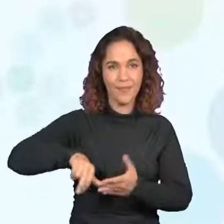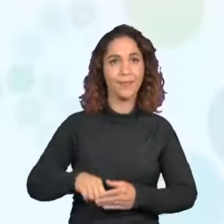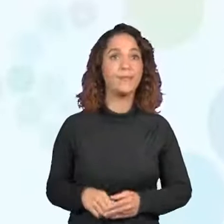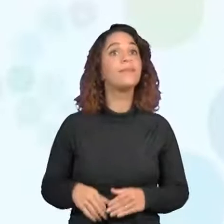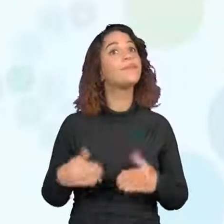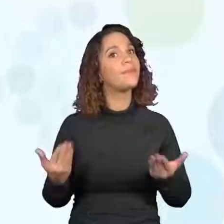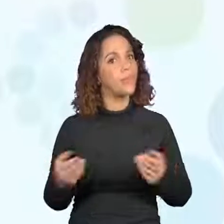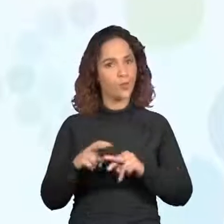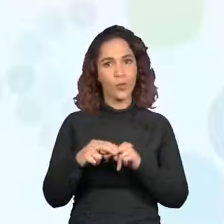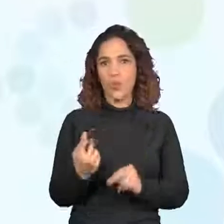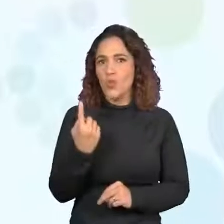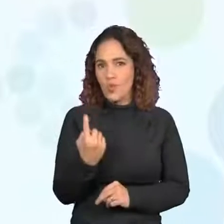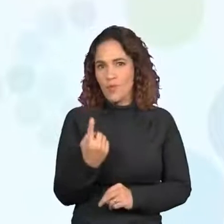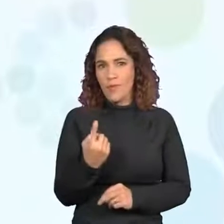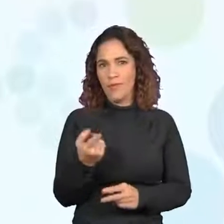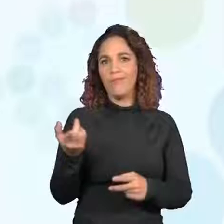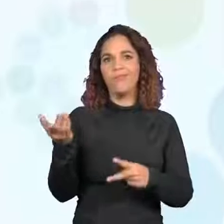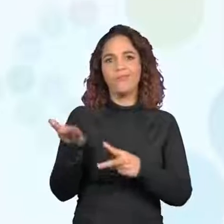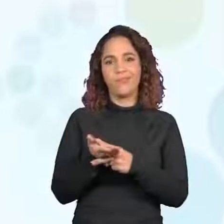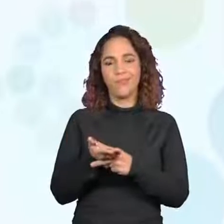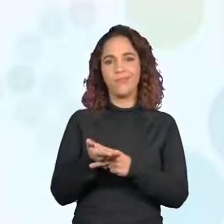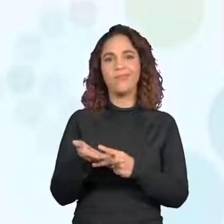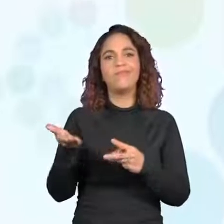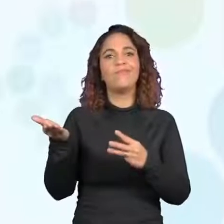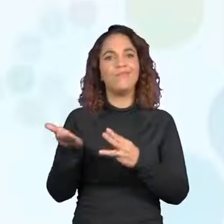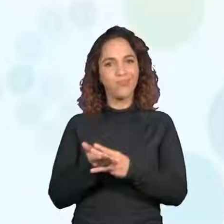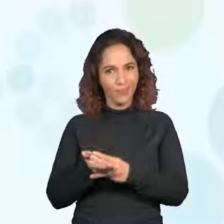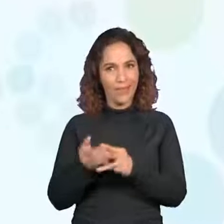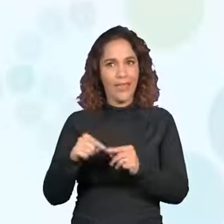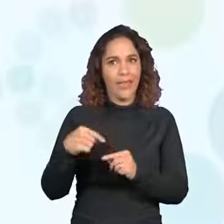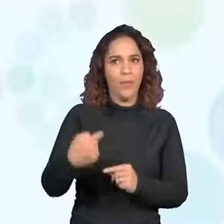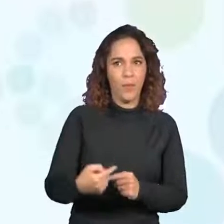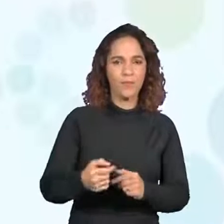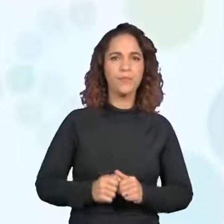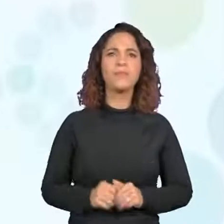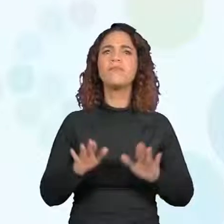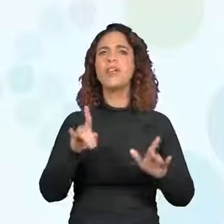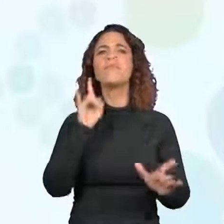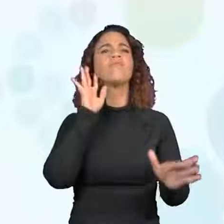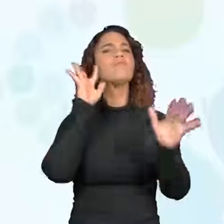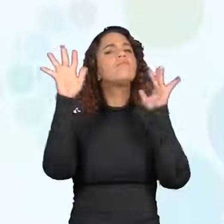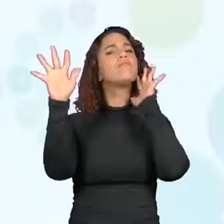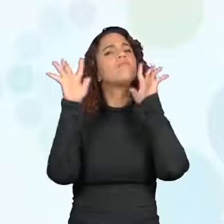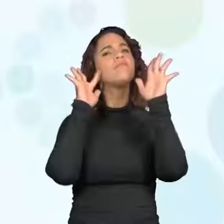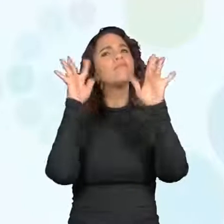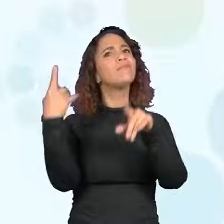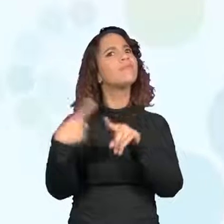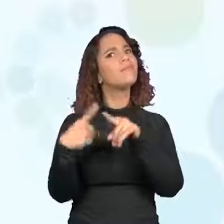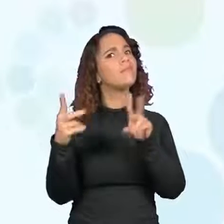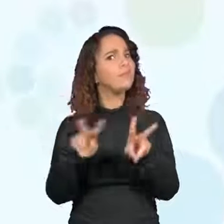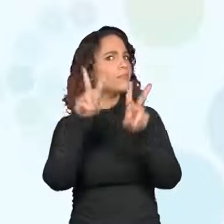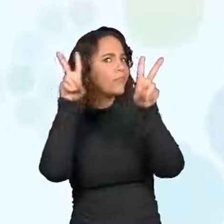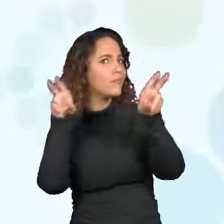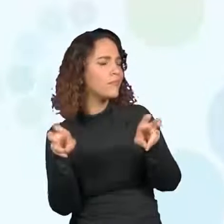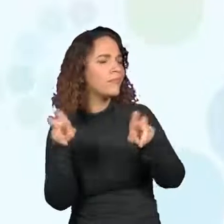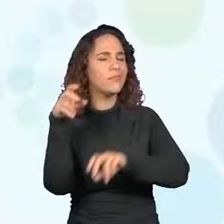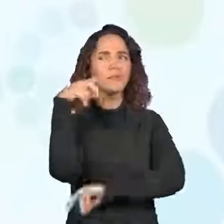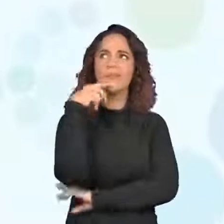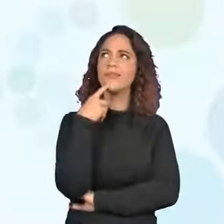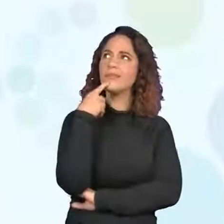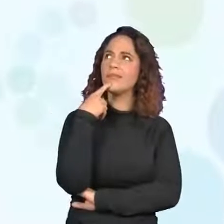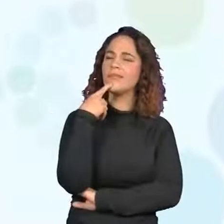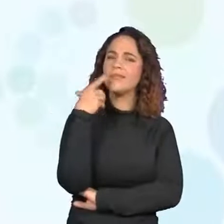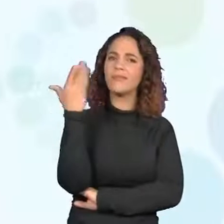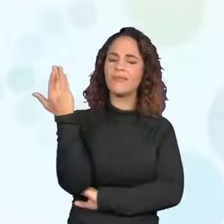está dividida. Mas eu quero que vocês reflitam na questão. Por que será que o título da nossa aula